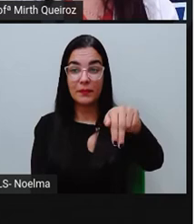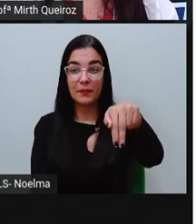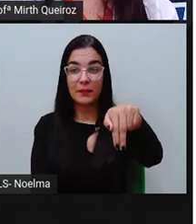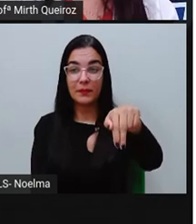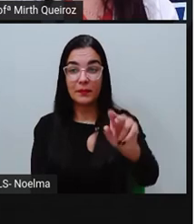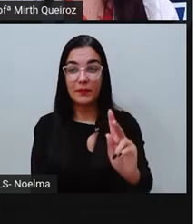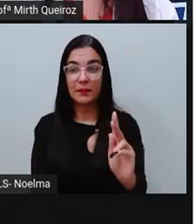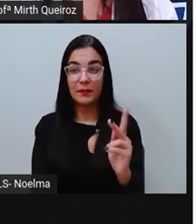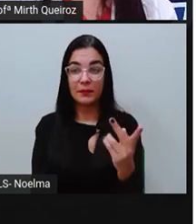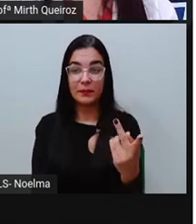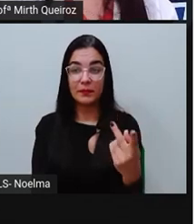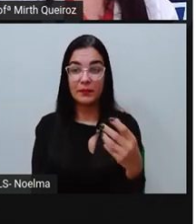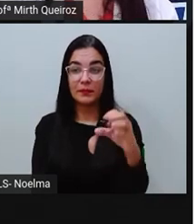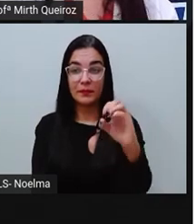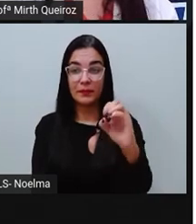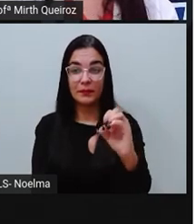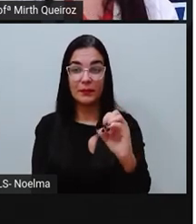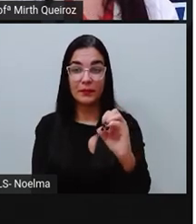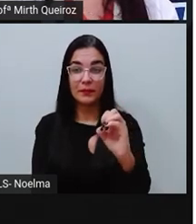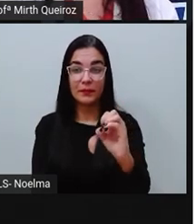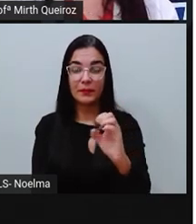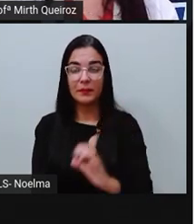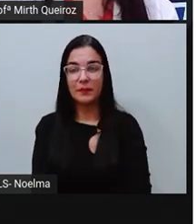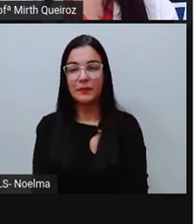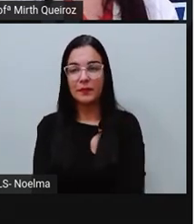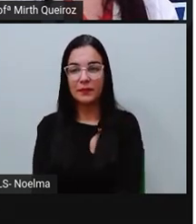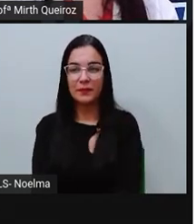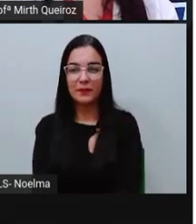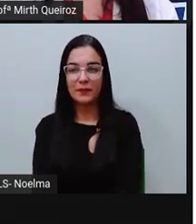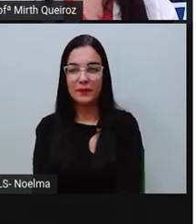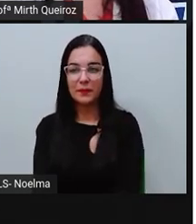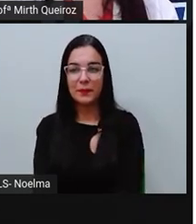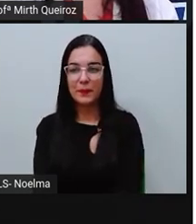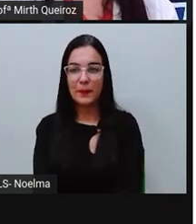Passarinho. Passarinho. Vamos escrever?